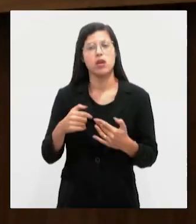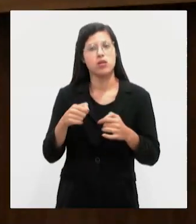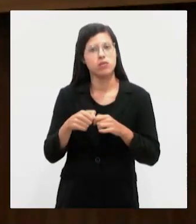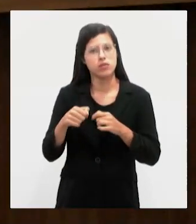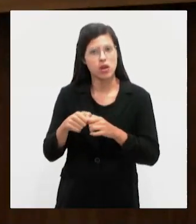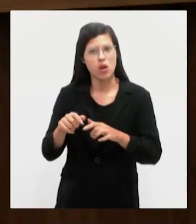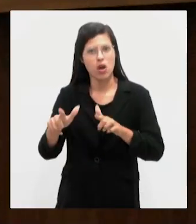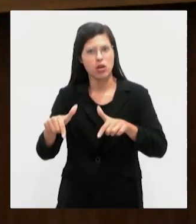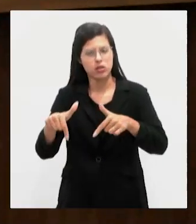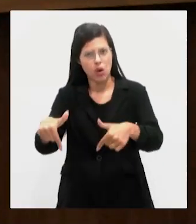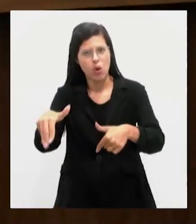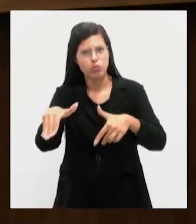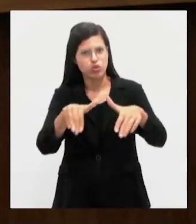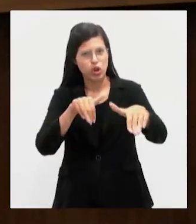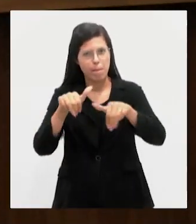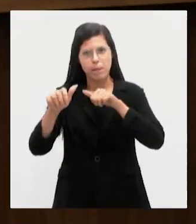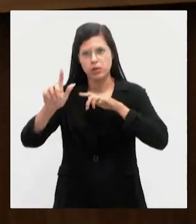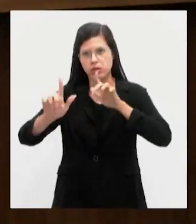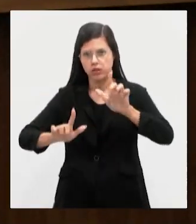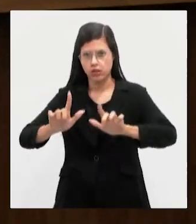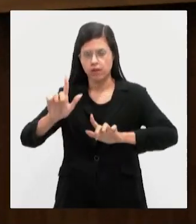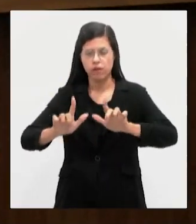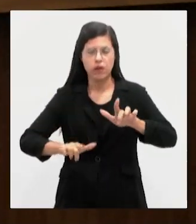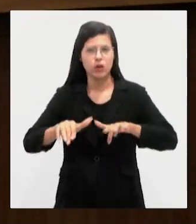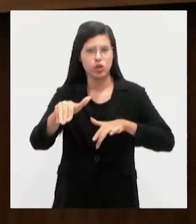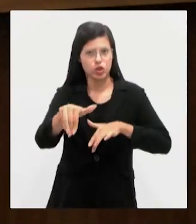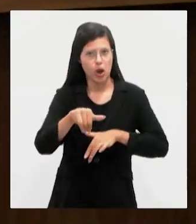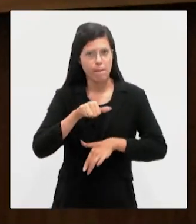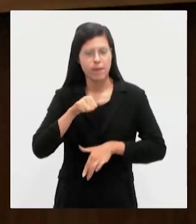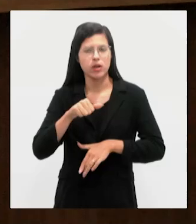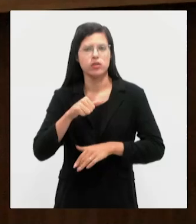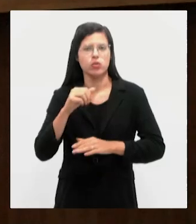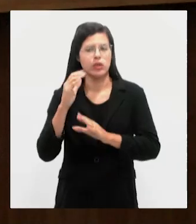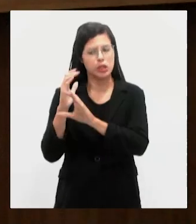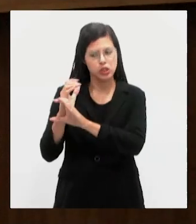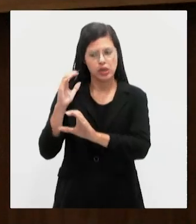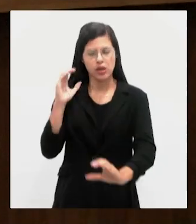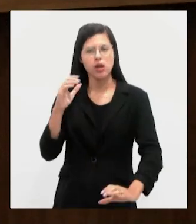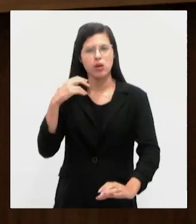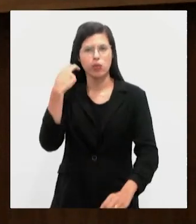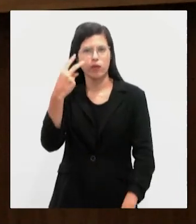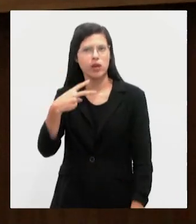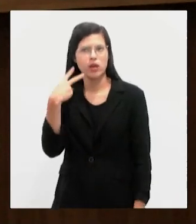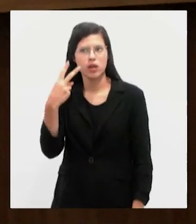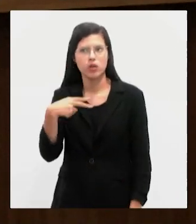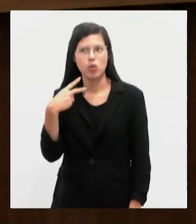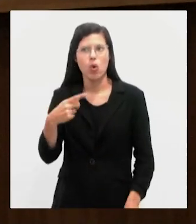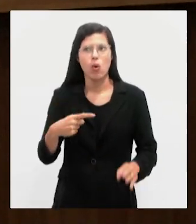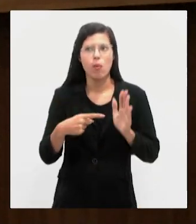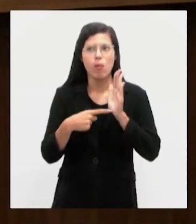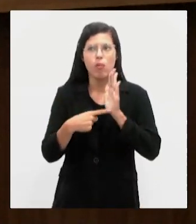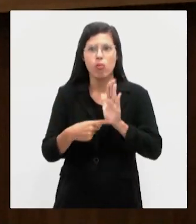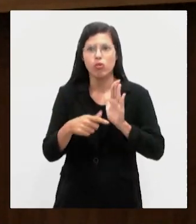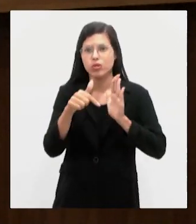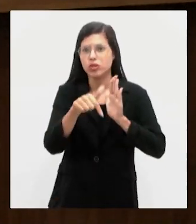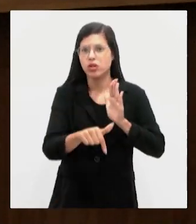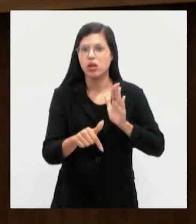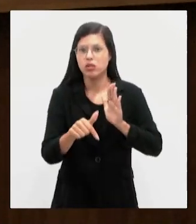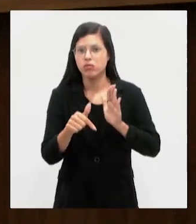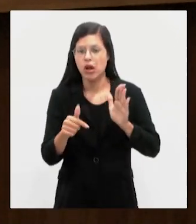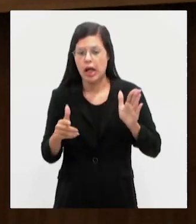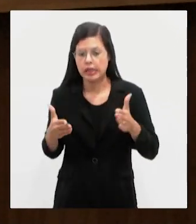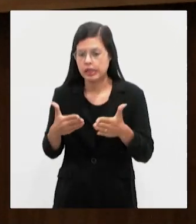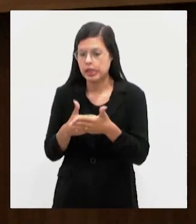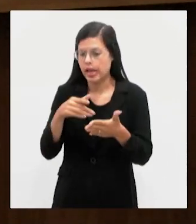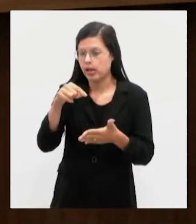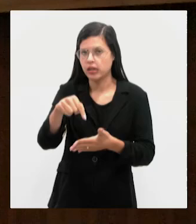local, chamando os engenheiros, chamando os vereadores, para dizer, olha, até esse ponto estava limpinho, piorou muito, olha aqui qual é a